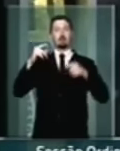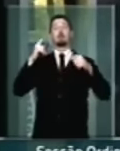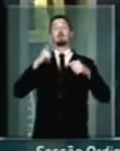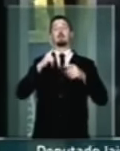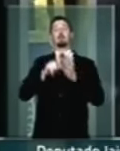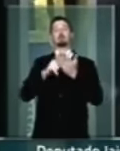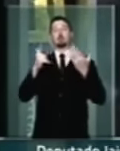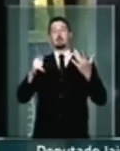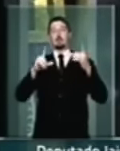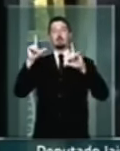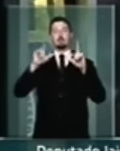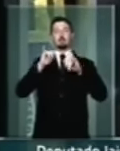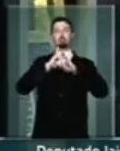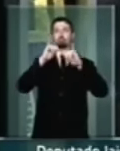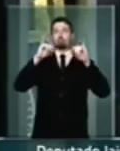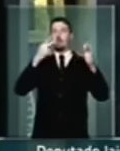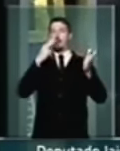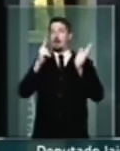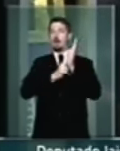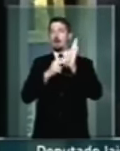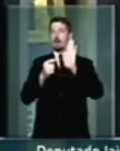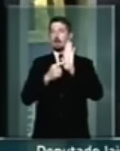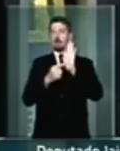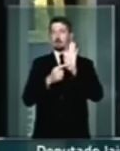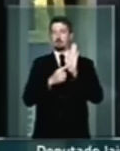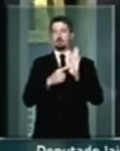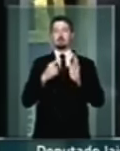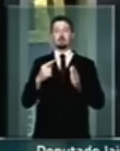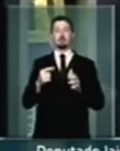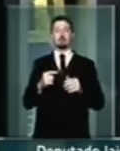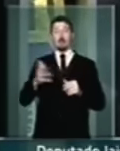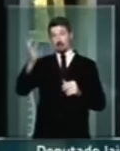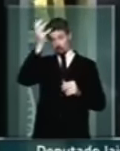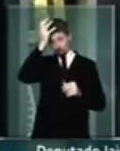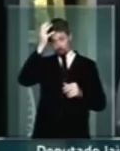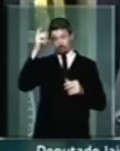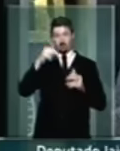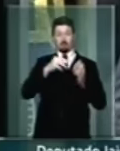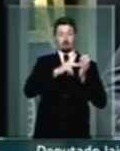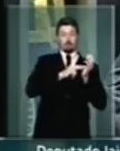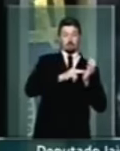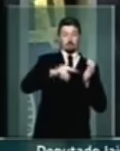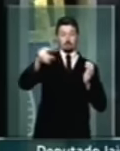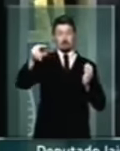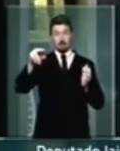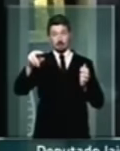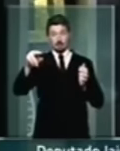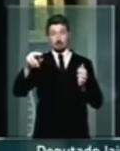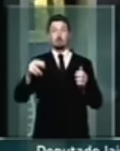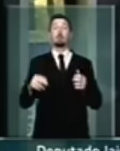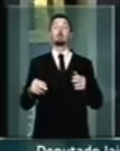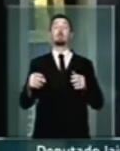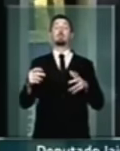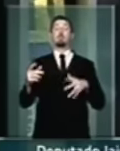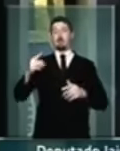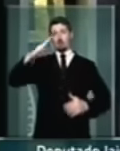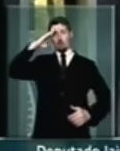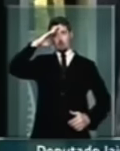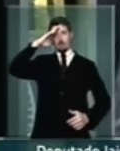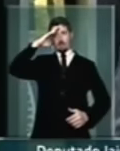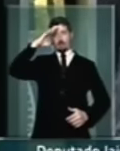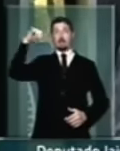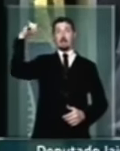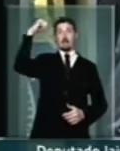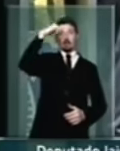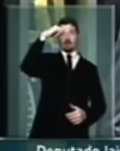divulgação a uma carta que teria sido enviada pela candidata Dilma Rousseff aos comandantes da Marinha, Aeronáutica